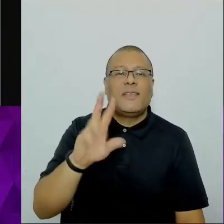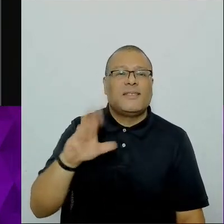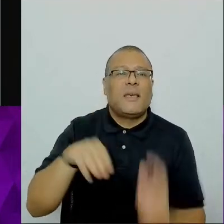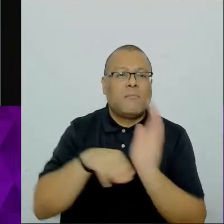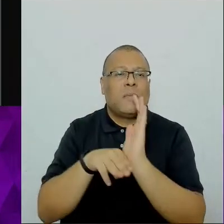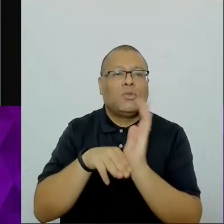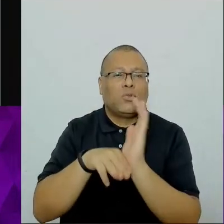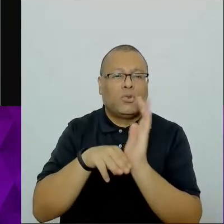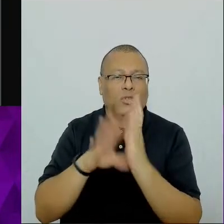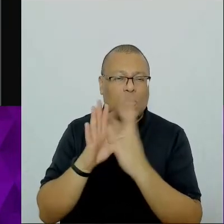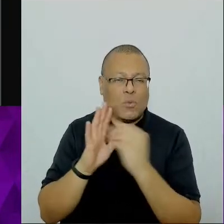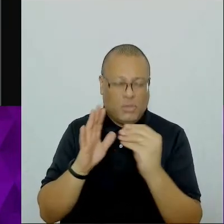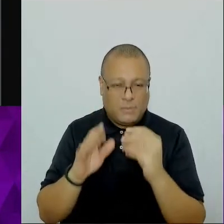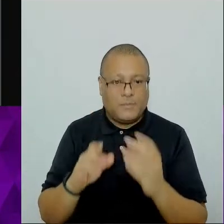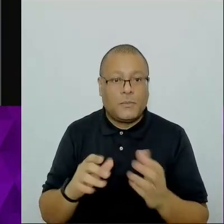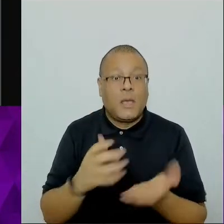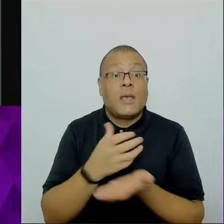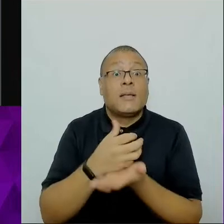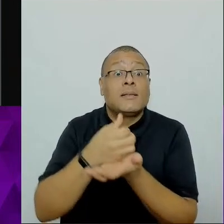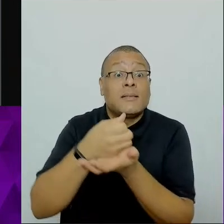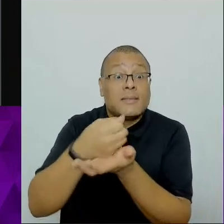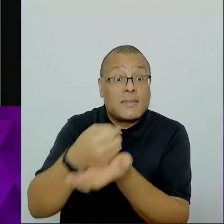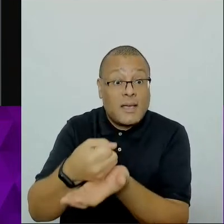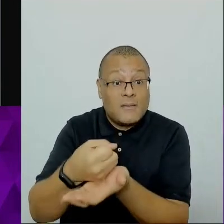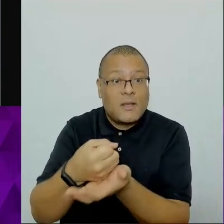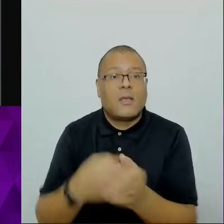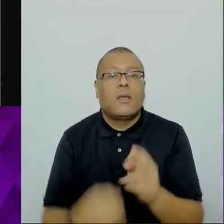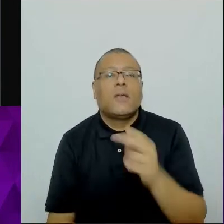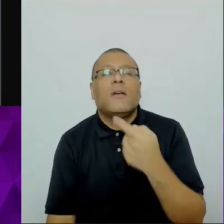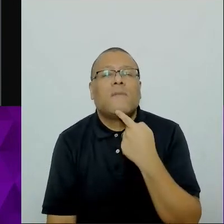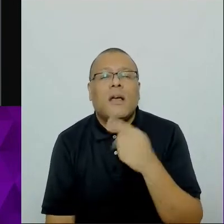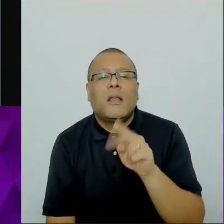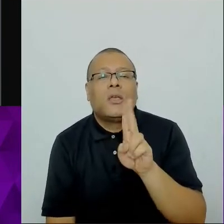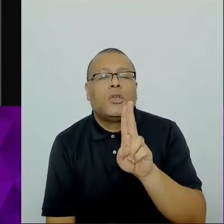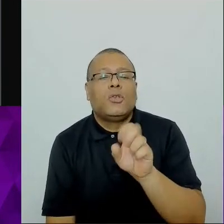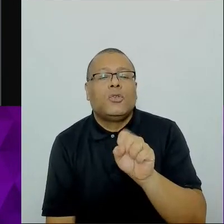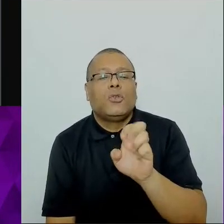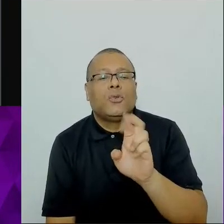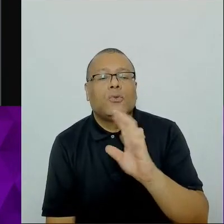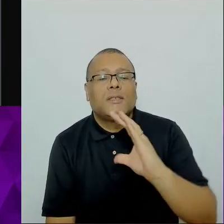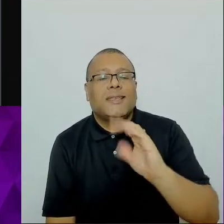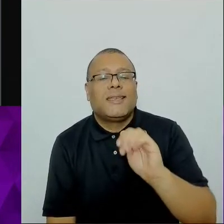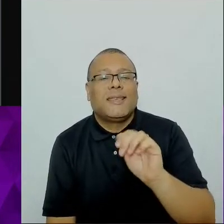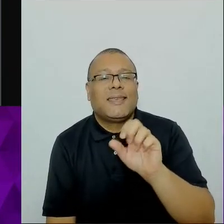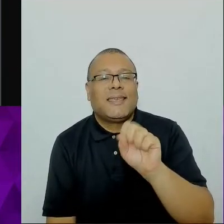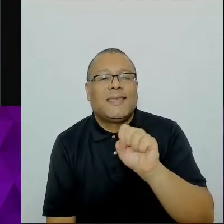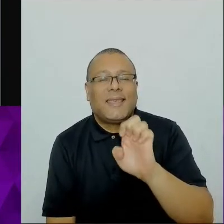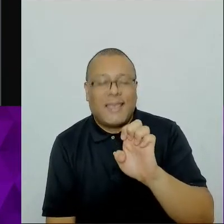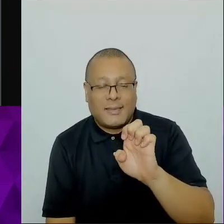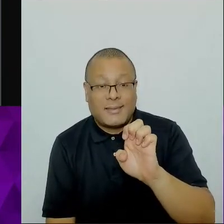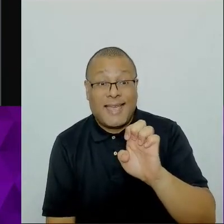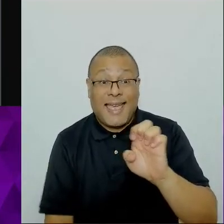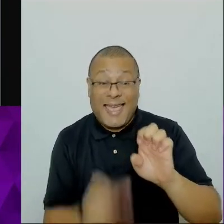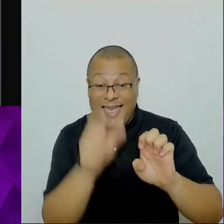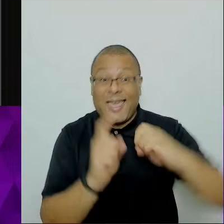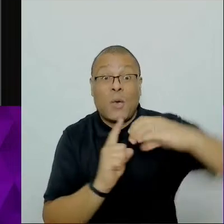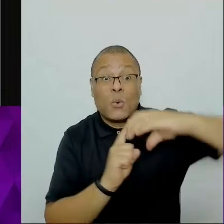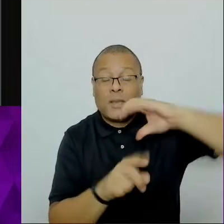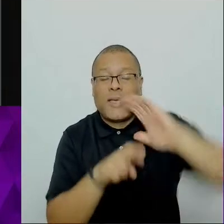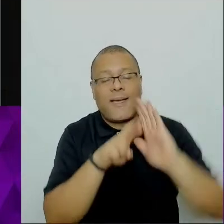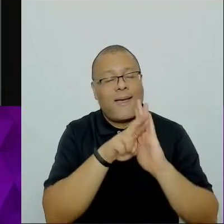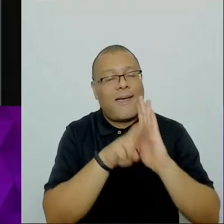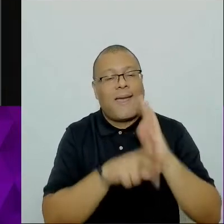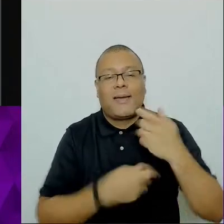como, por exemplo, salvar usuário use case, que é um caso de uso. Esse cara vai ser toda a nossa regra de